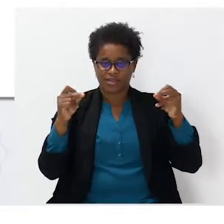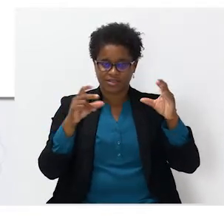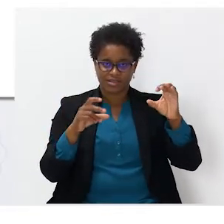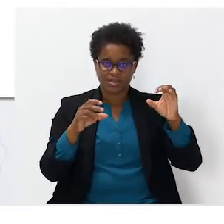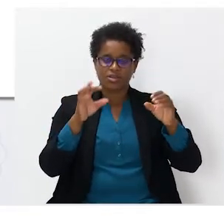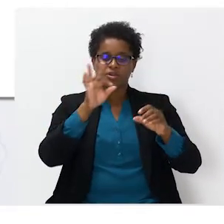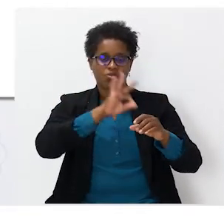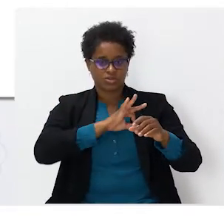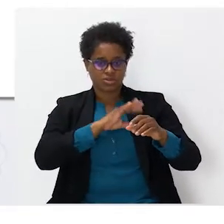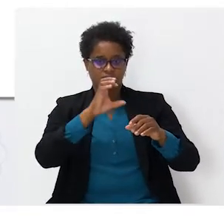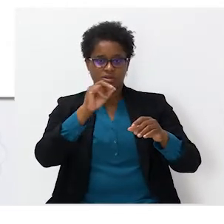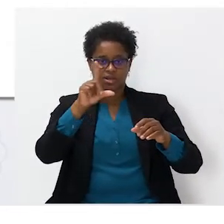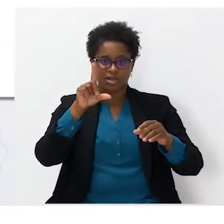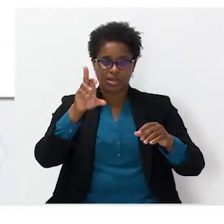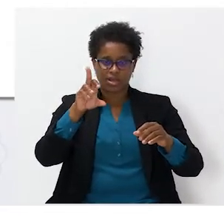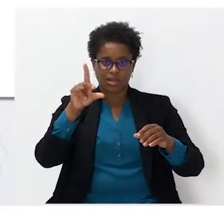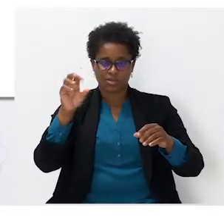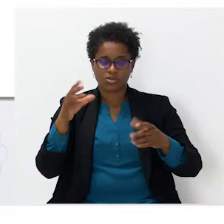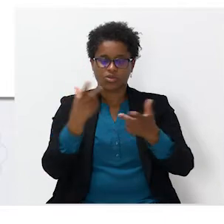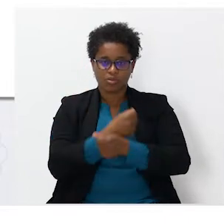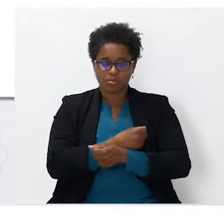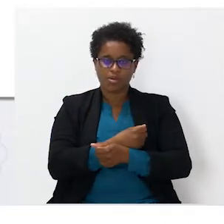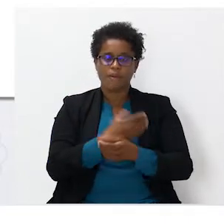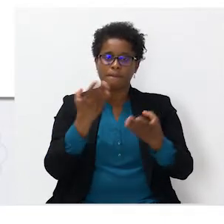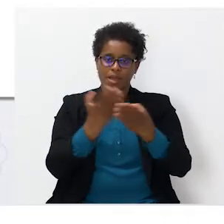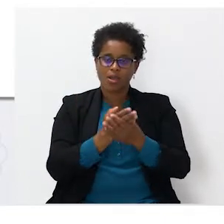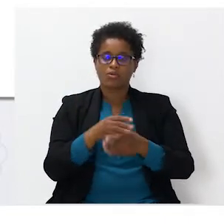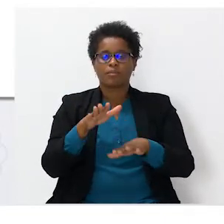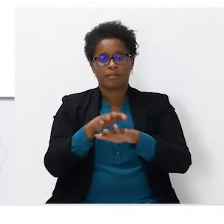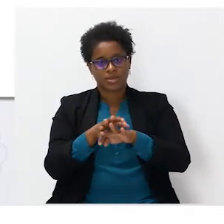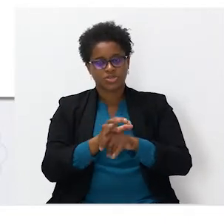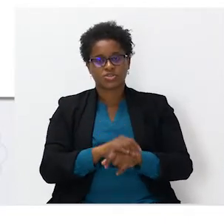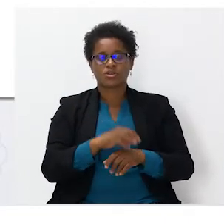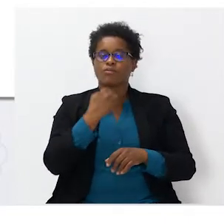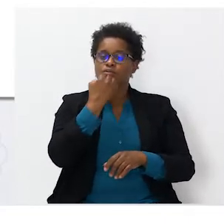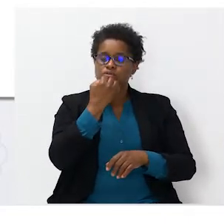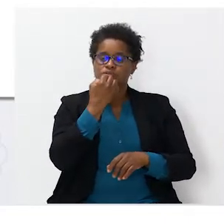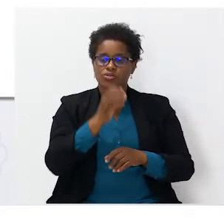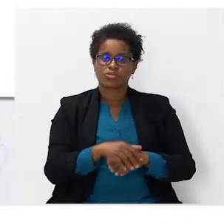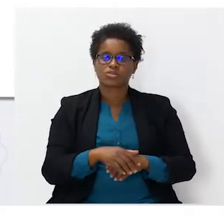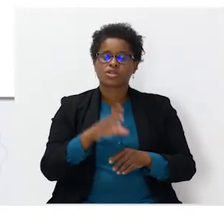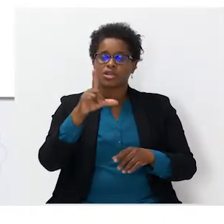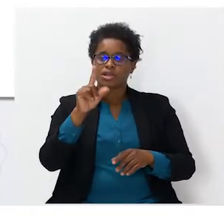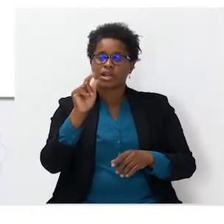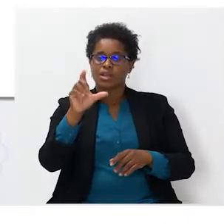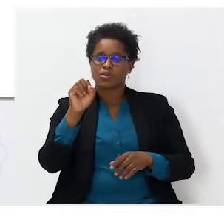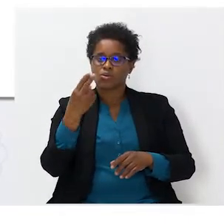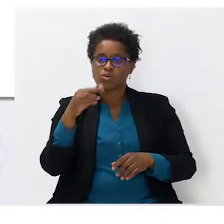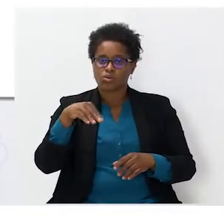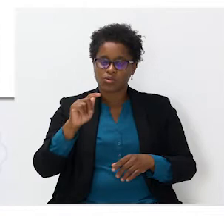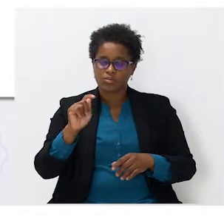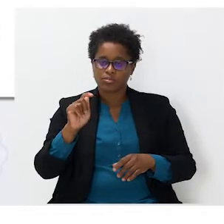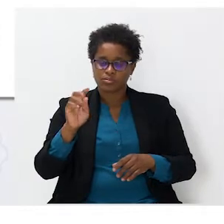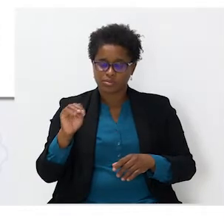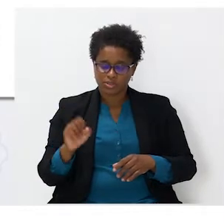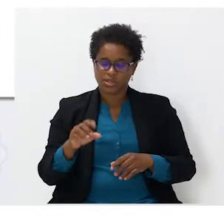O senhor Carlos comprou pão, peixe, frutas e legumes. Então,